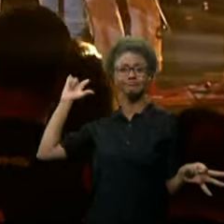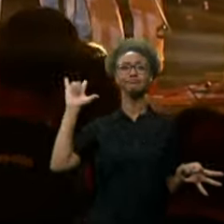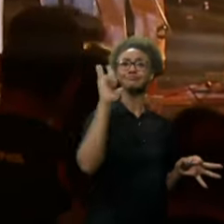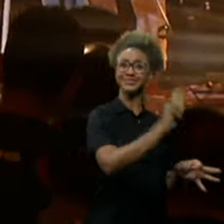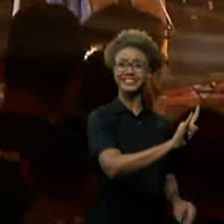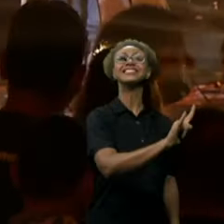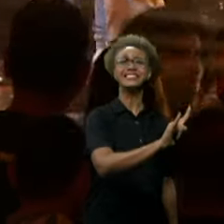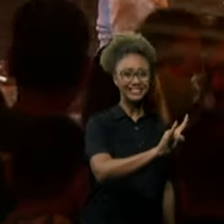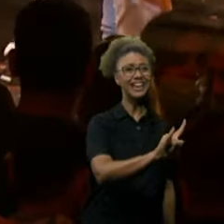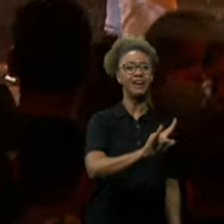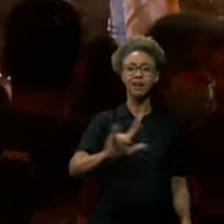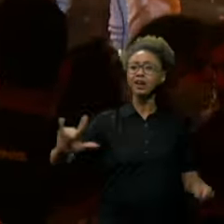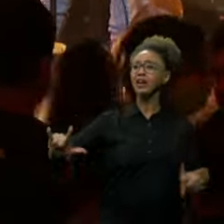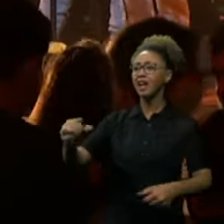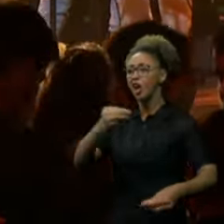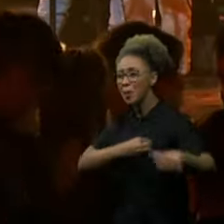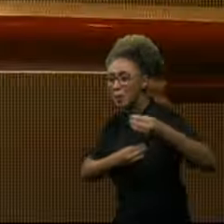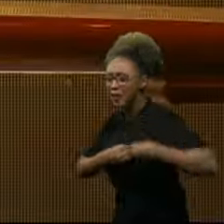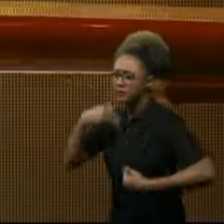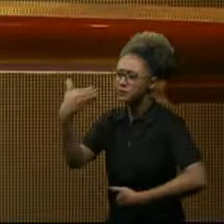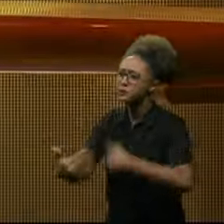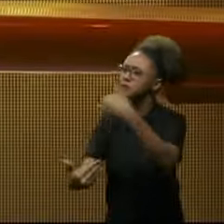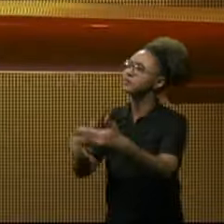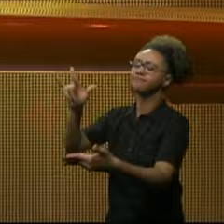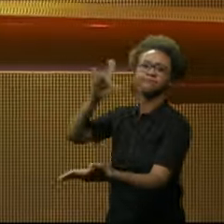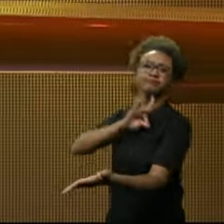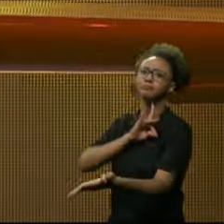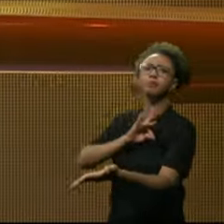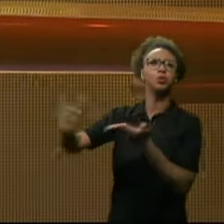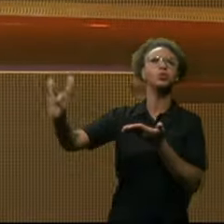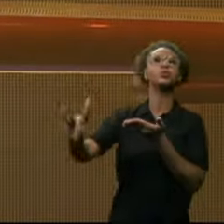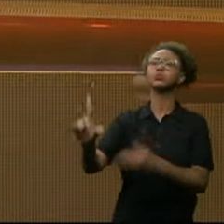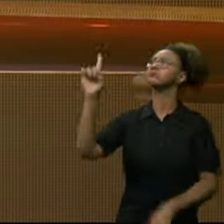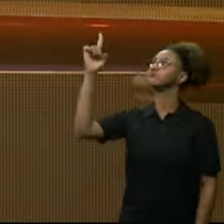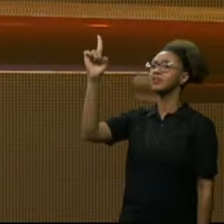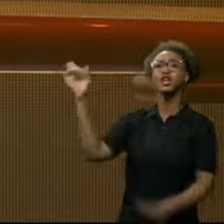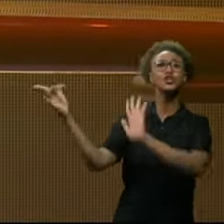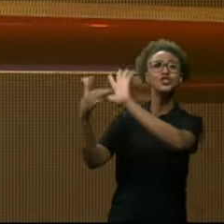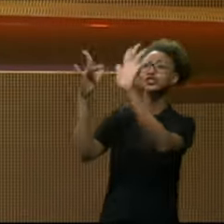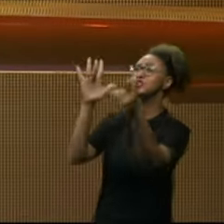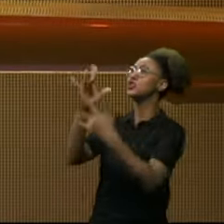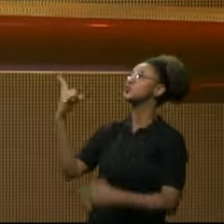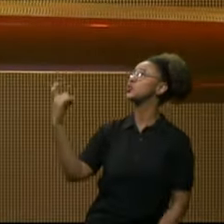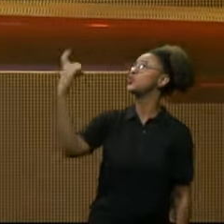ama vestida poder idade